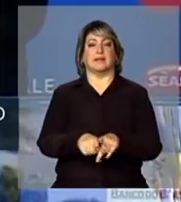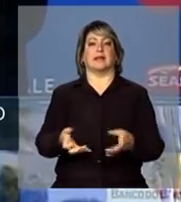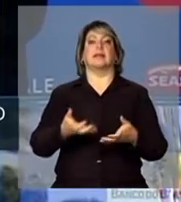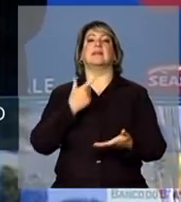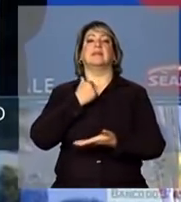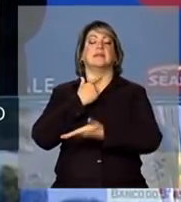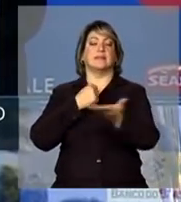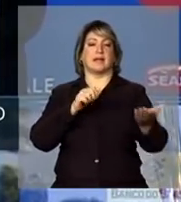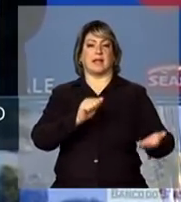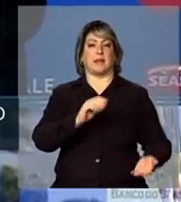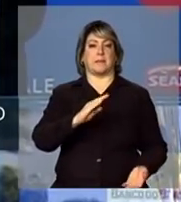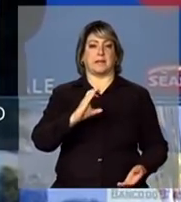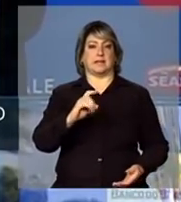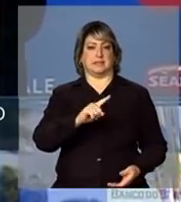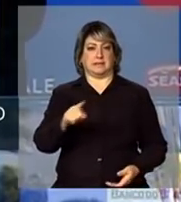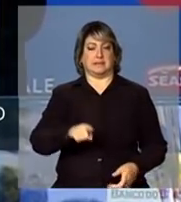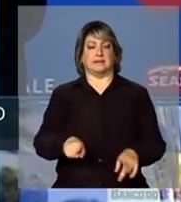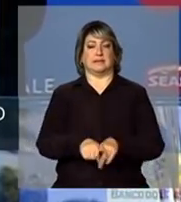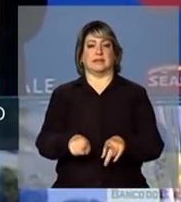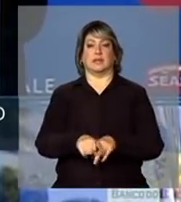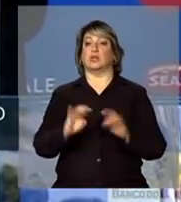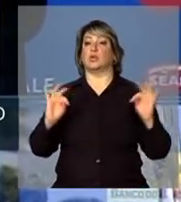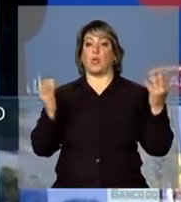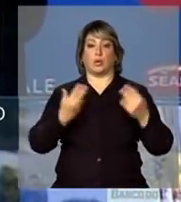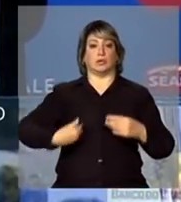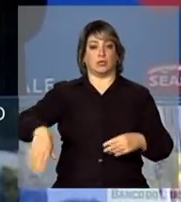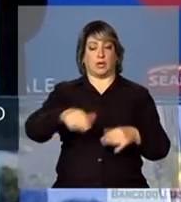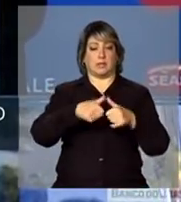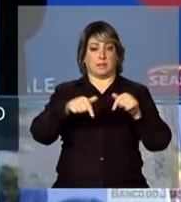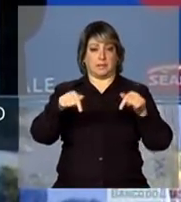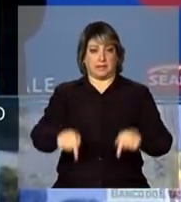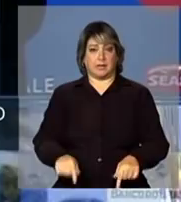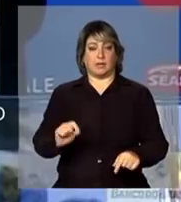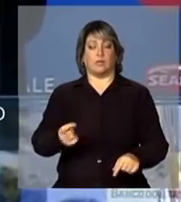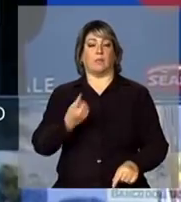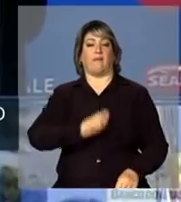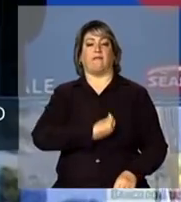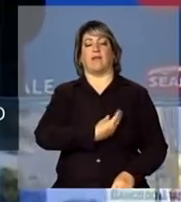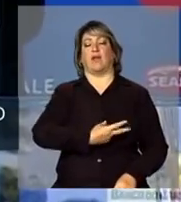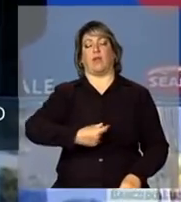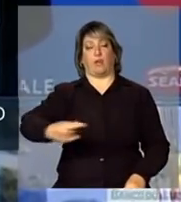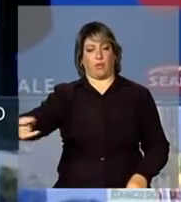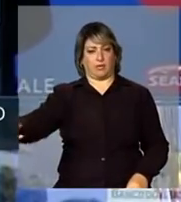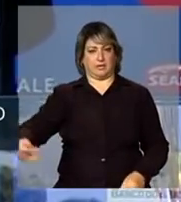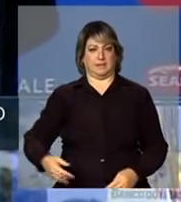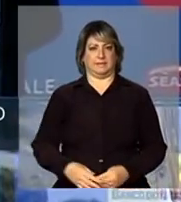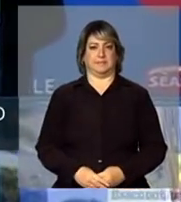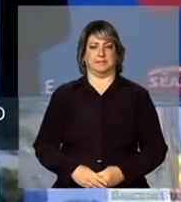à ABCZ e a todos nós que estamos aqui uma vida longa.